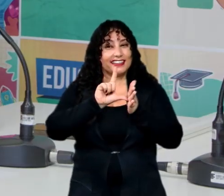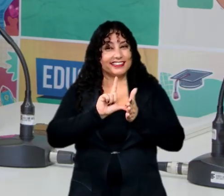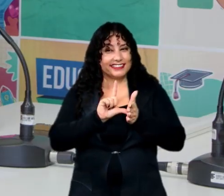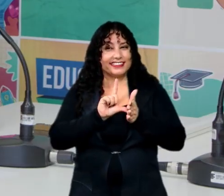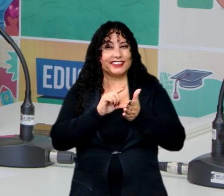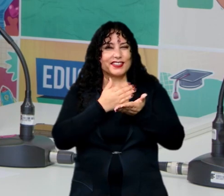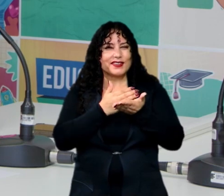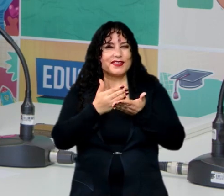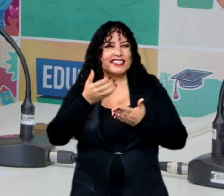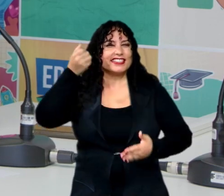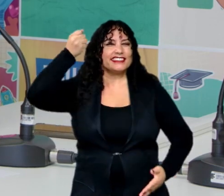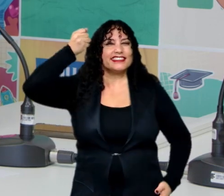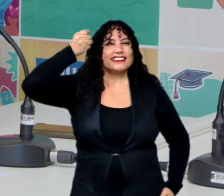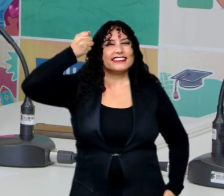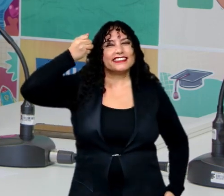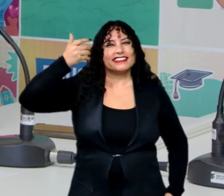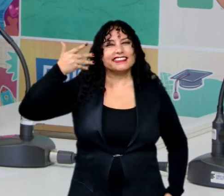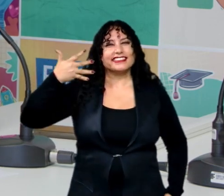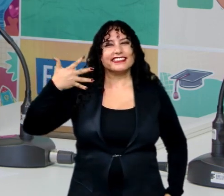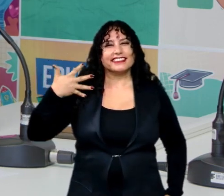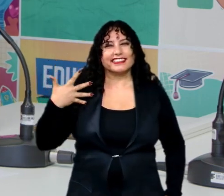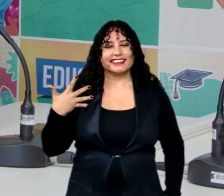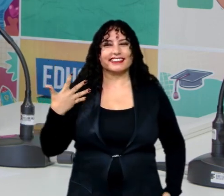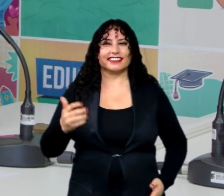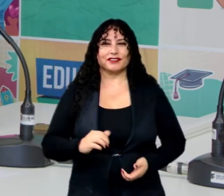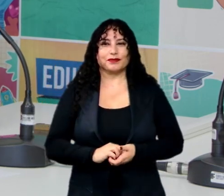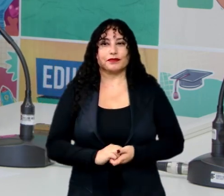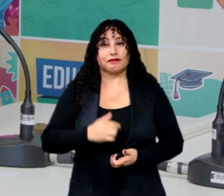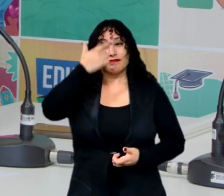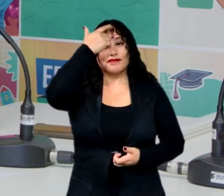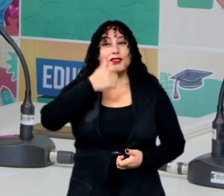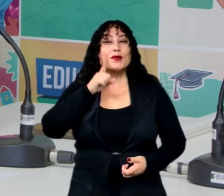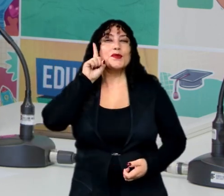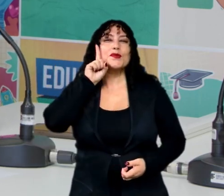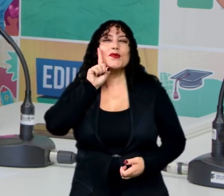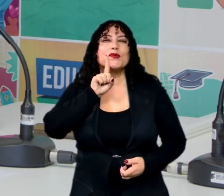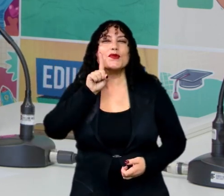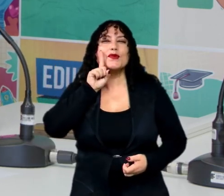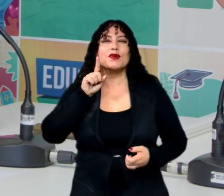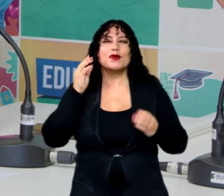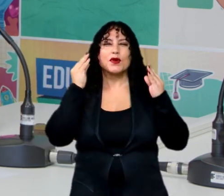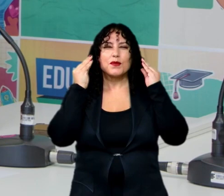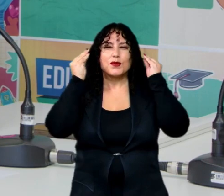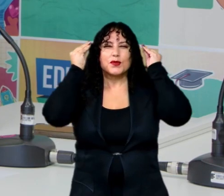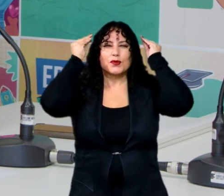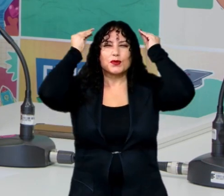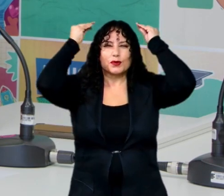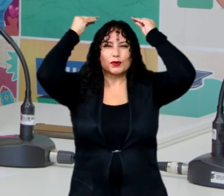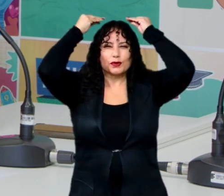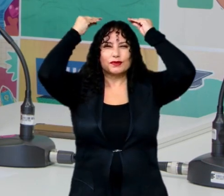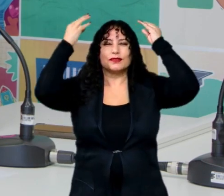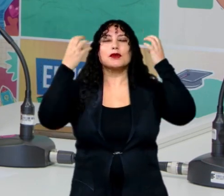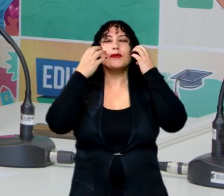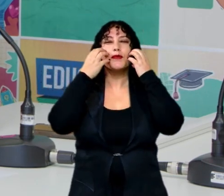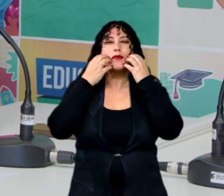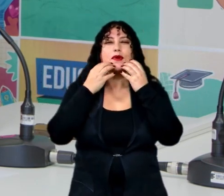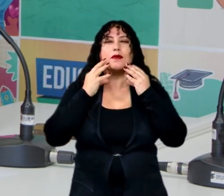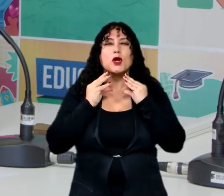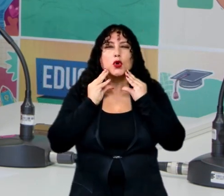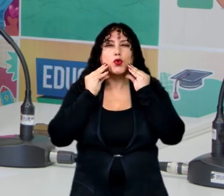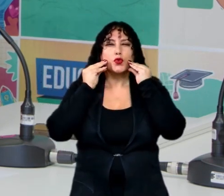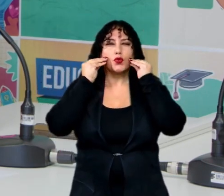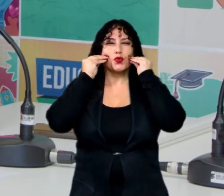quero começar fazendo minha audiodescrição. Sou moreno, tenho cabelos curtos, tenho uma barba curta